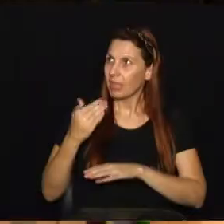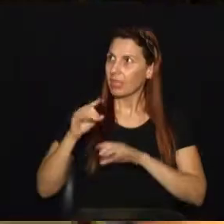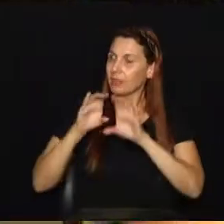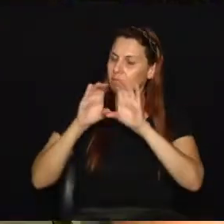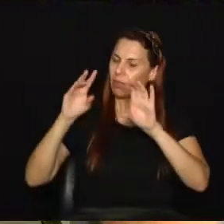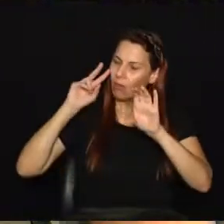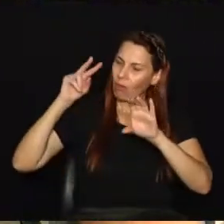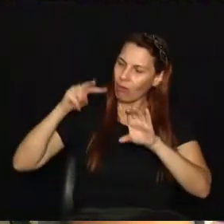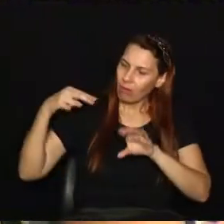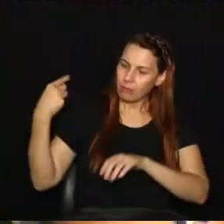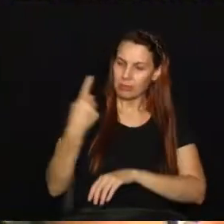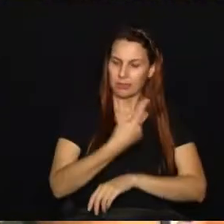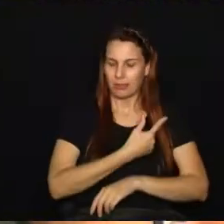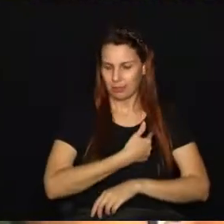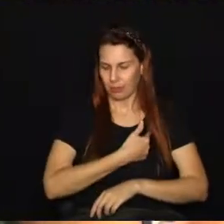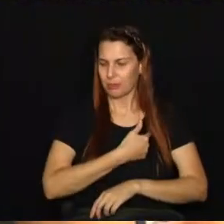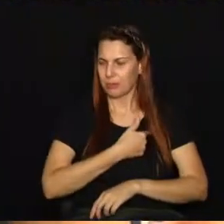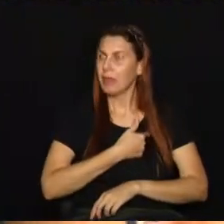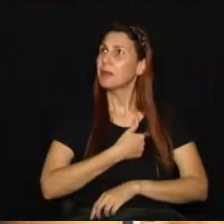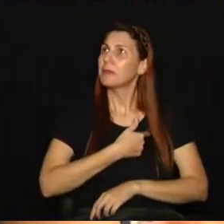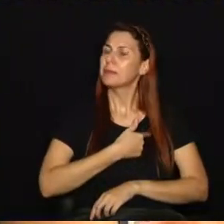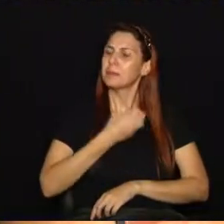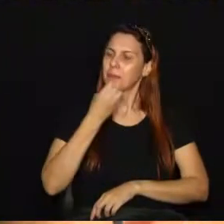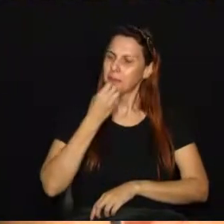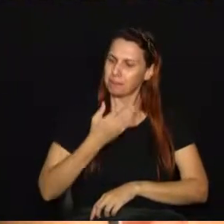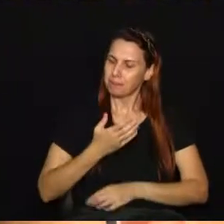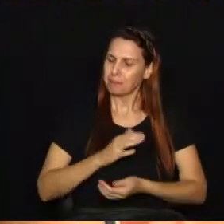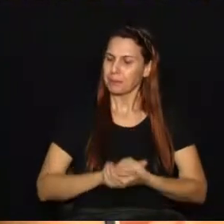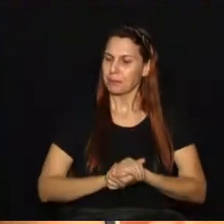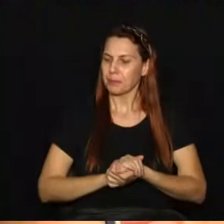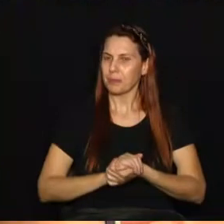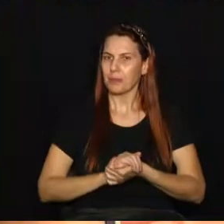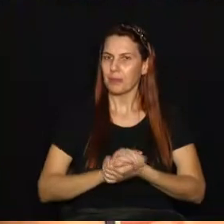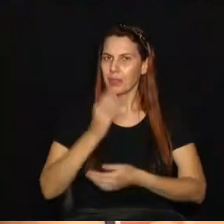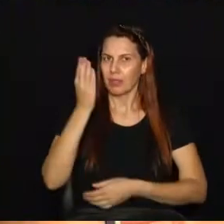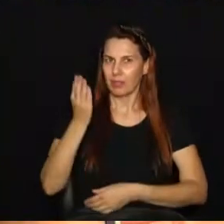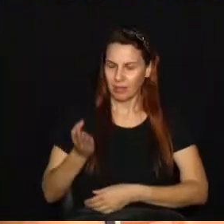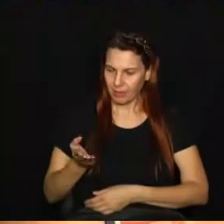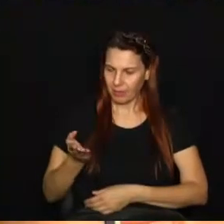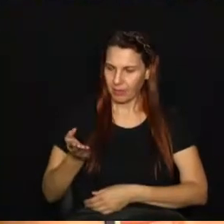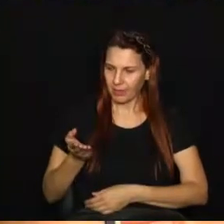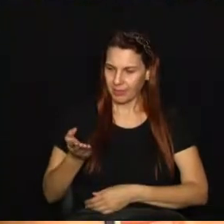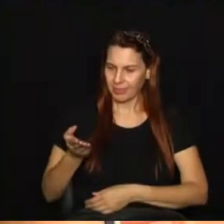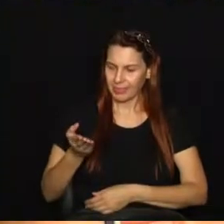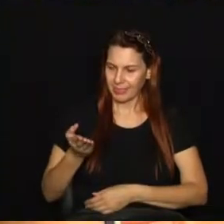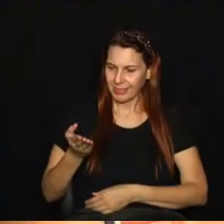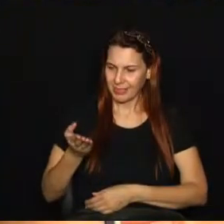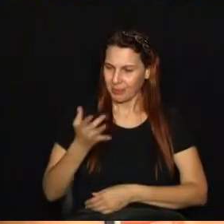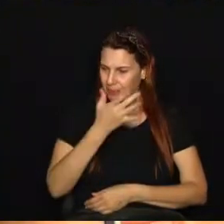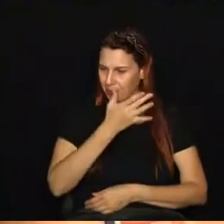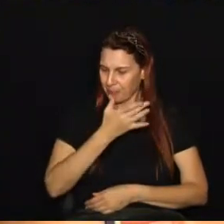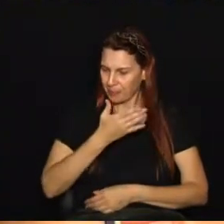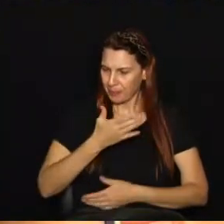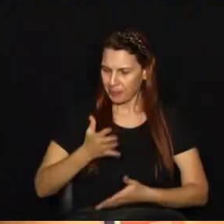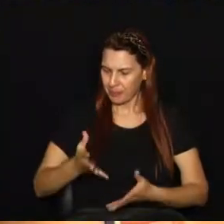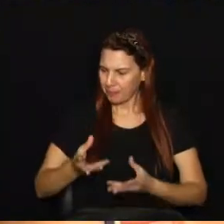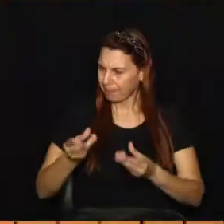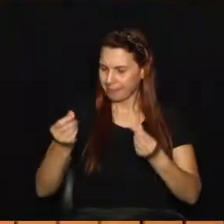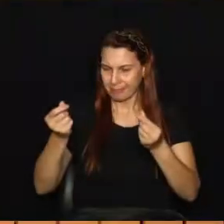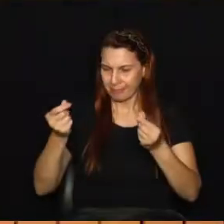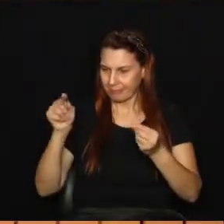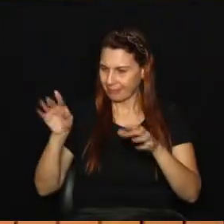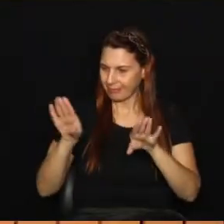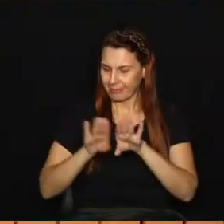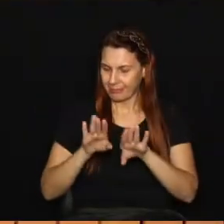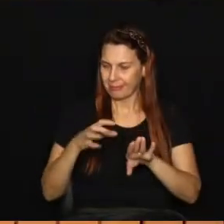pessoa iluminada, abençoada, e deixou essa pessoa maravilhosa aqui, né? Então, sinta-se